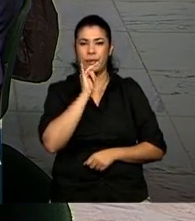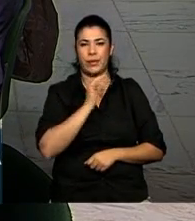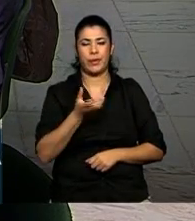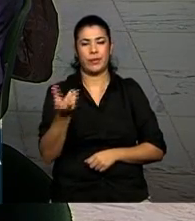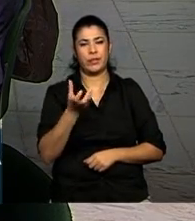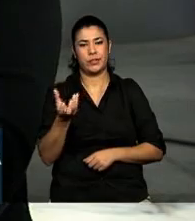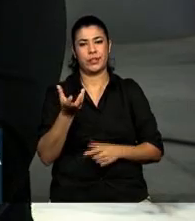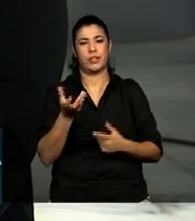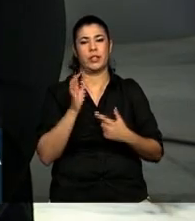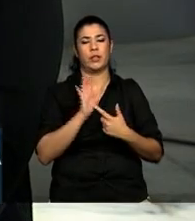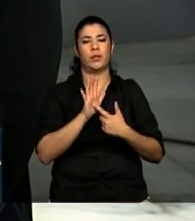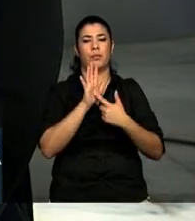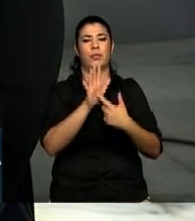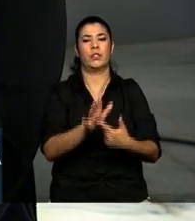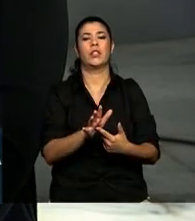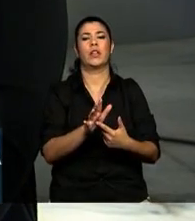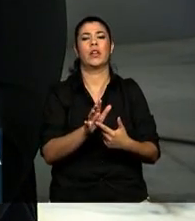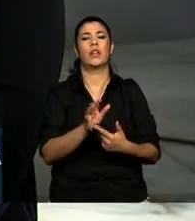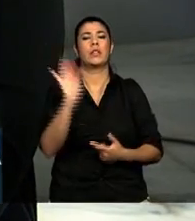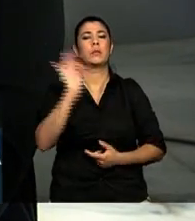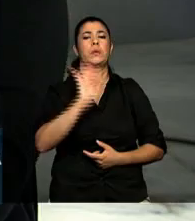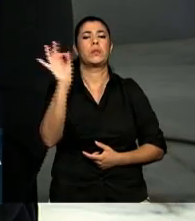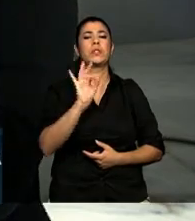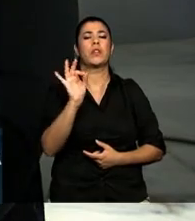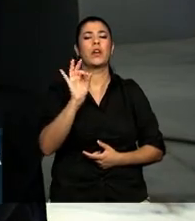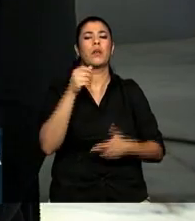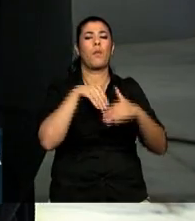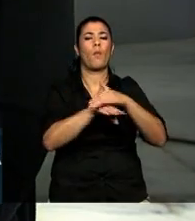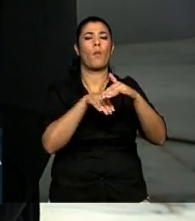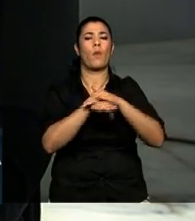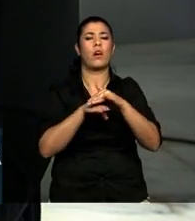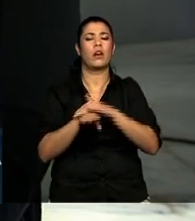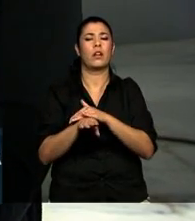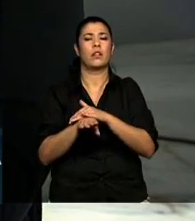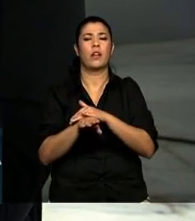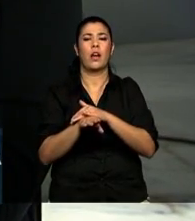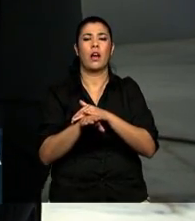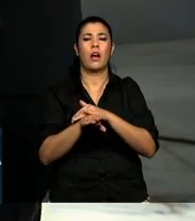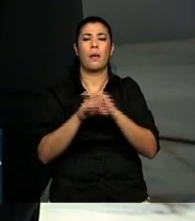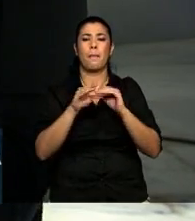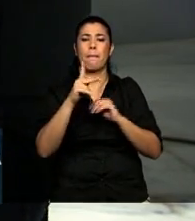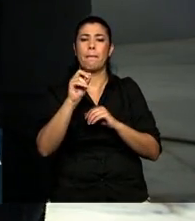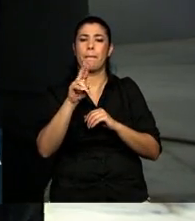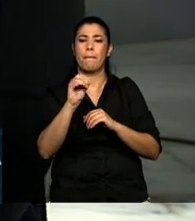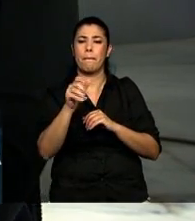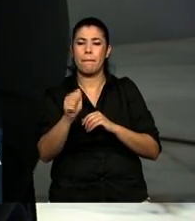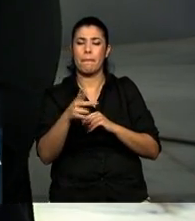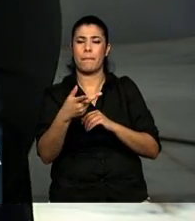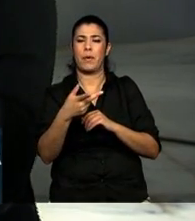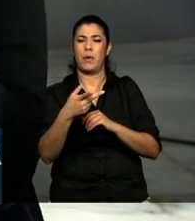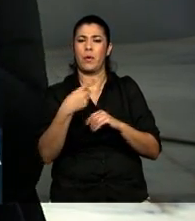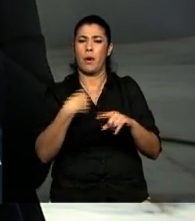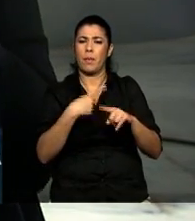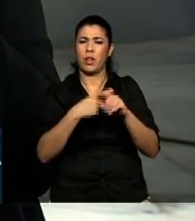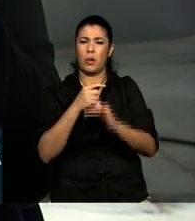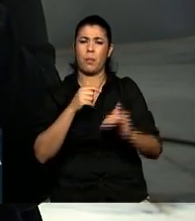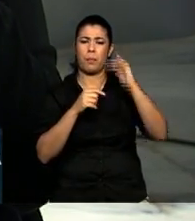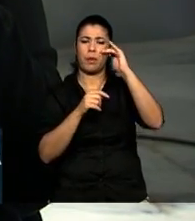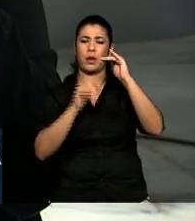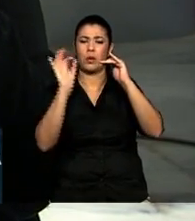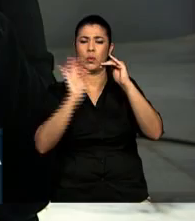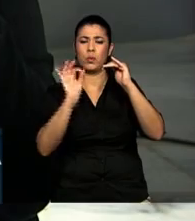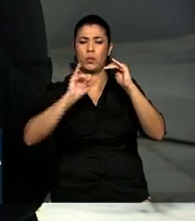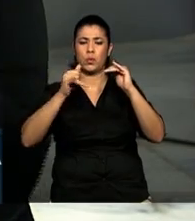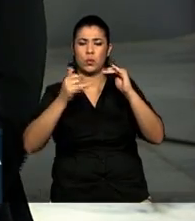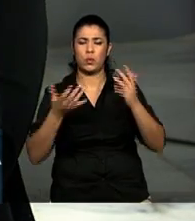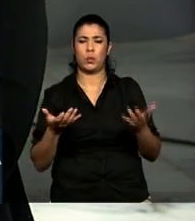sinalização de taxação de de Fortuna não de aumento de juros porque assim por que que tem por